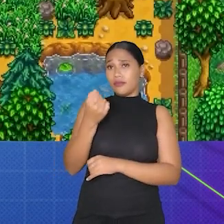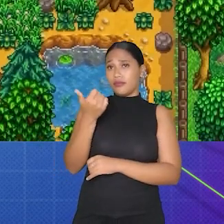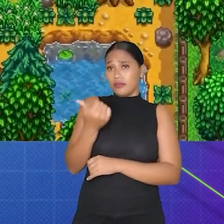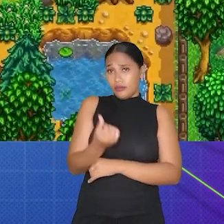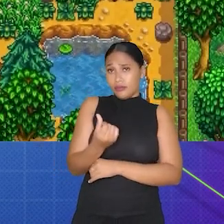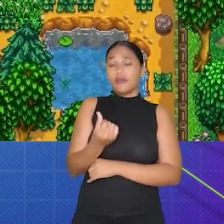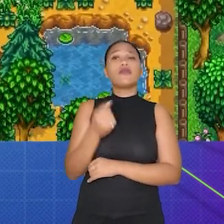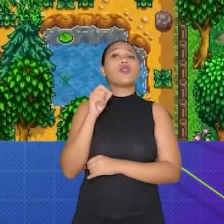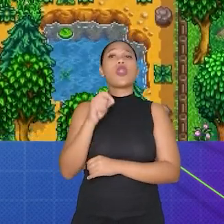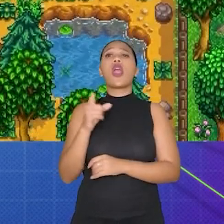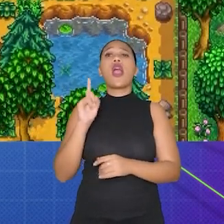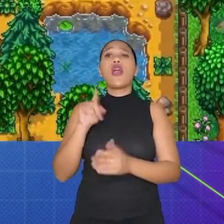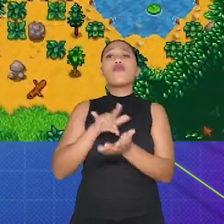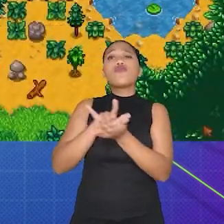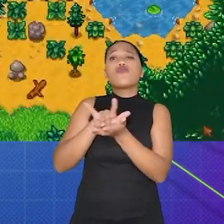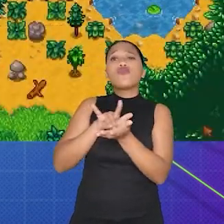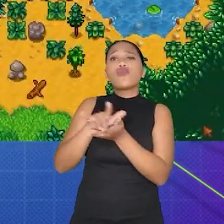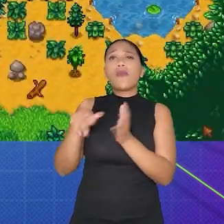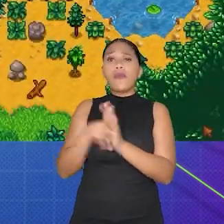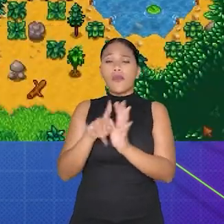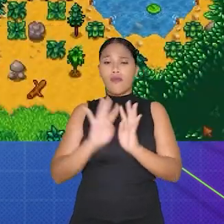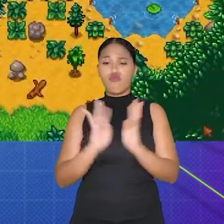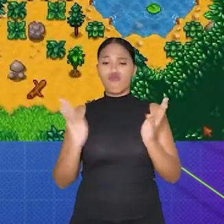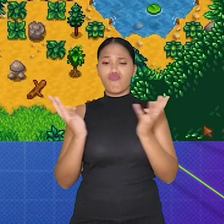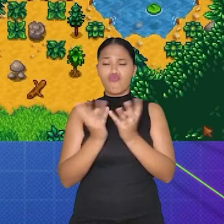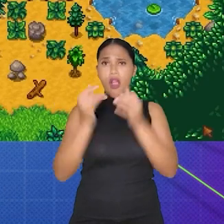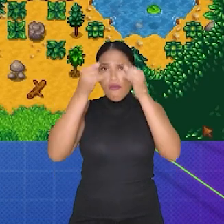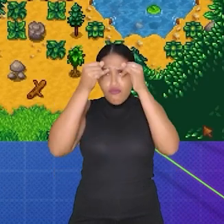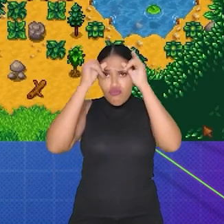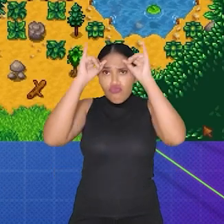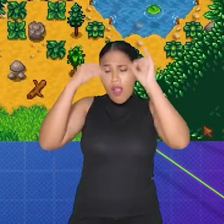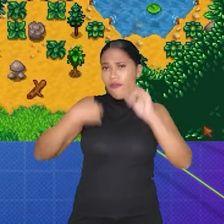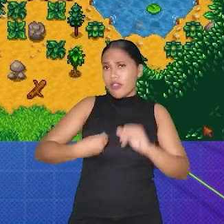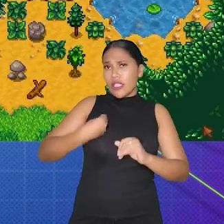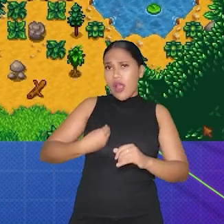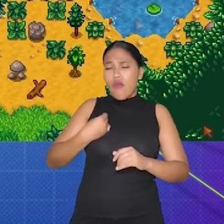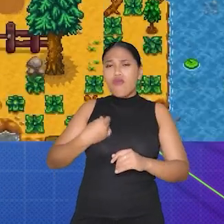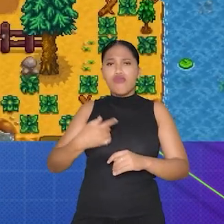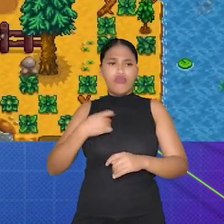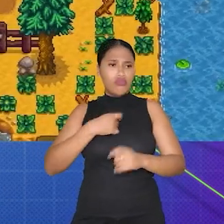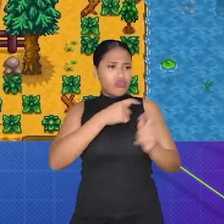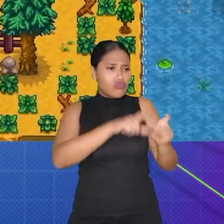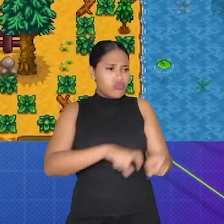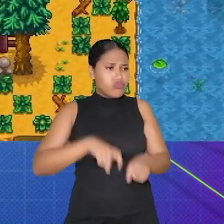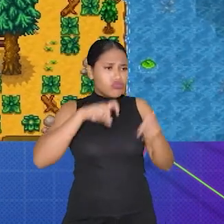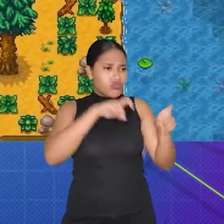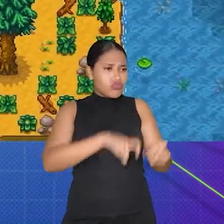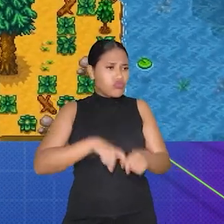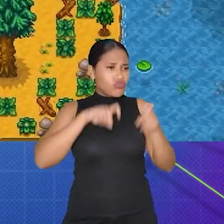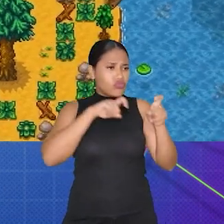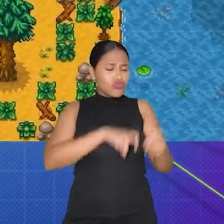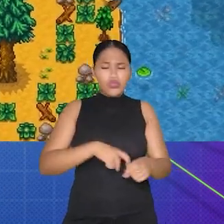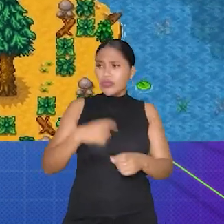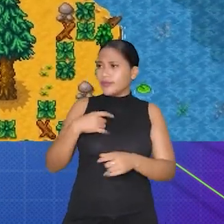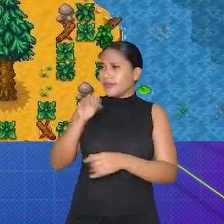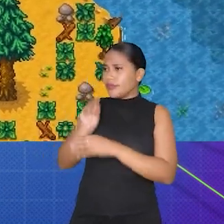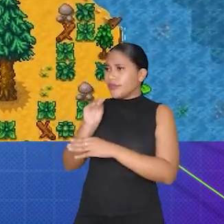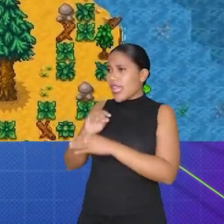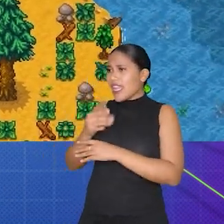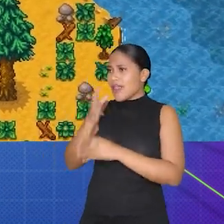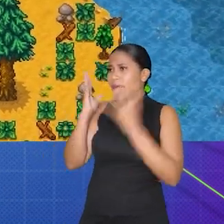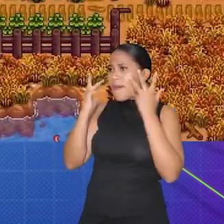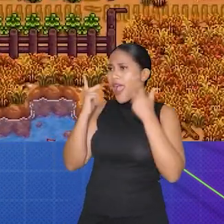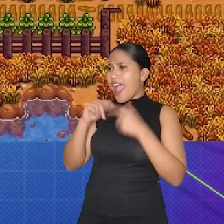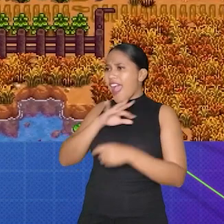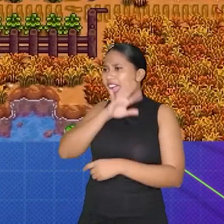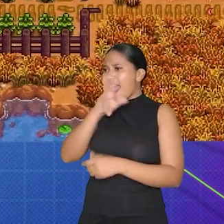em 2016. O jogo é um simulador de fazenda e vida rural, no qual o jogador pode plantar e cuidar de culturas, criar